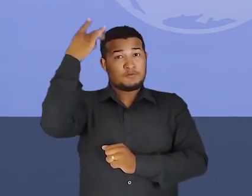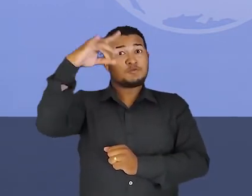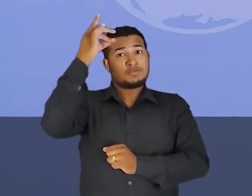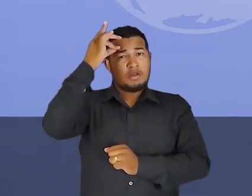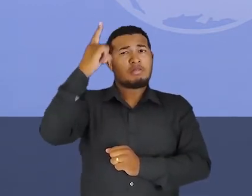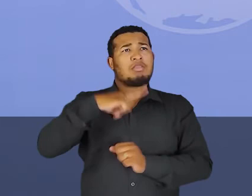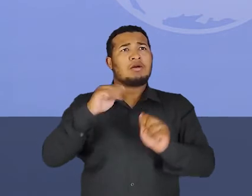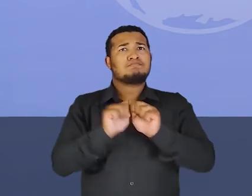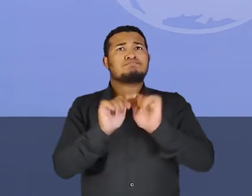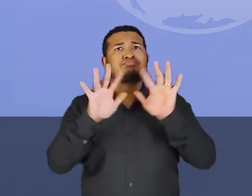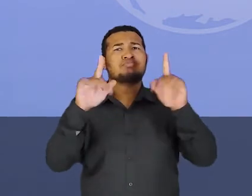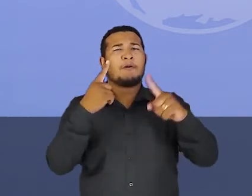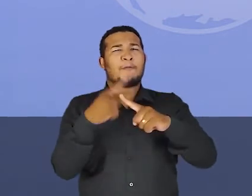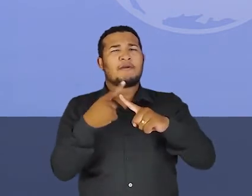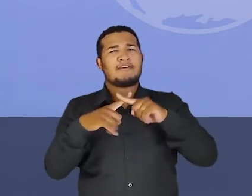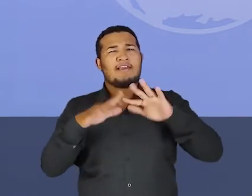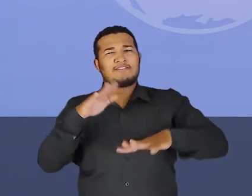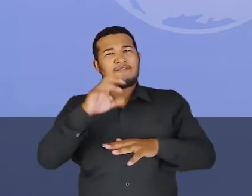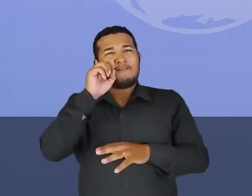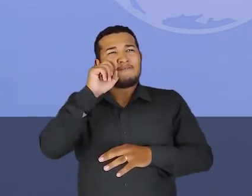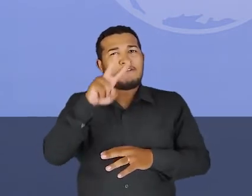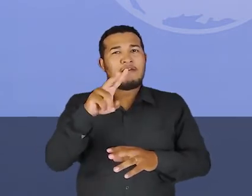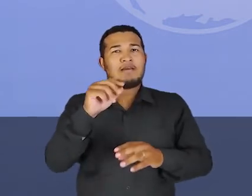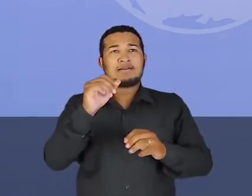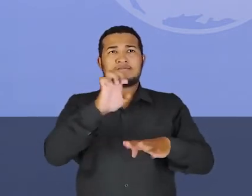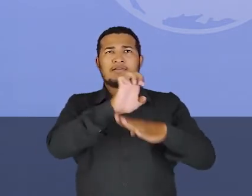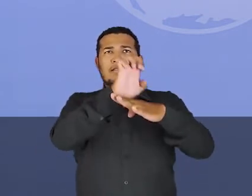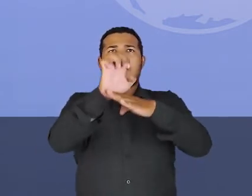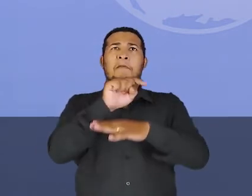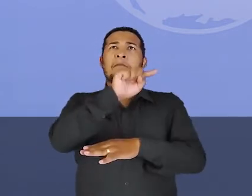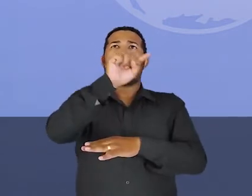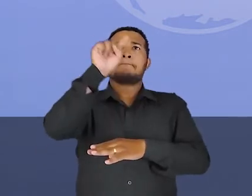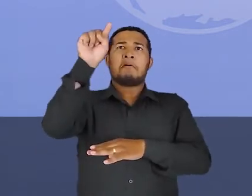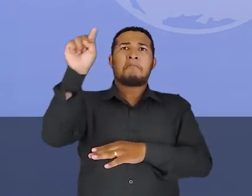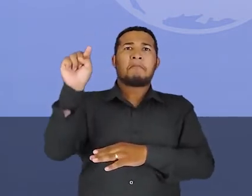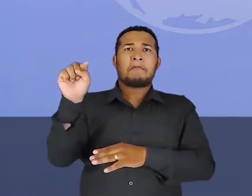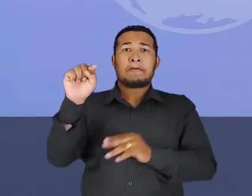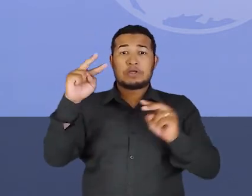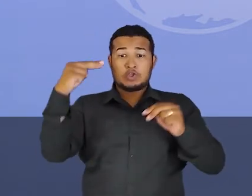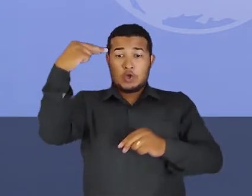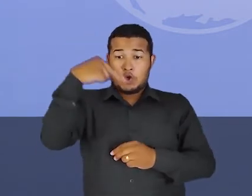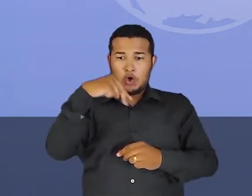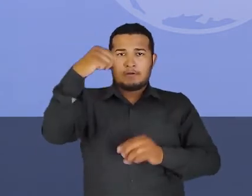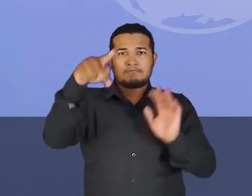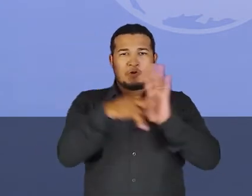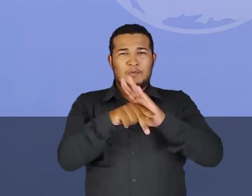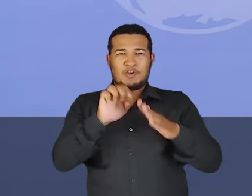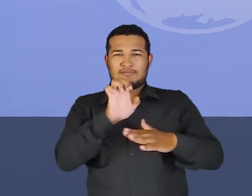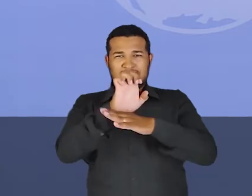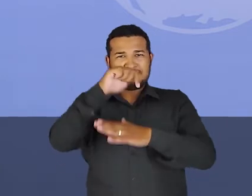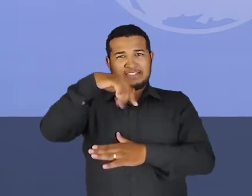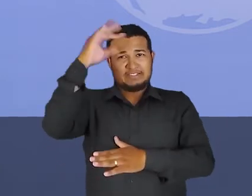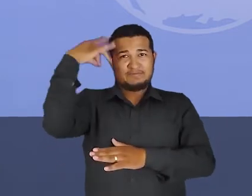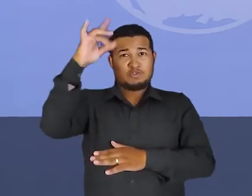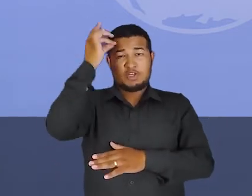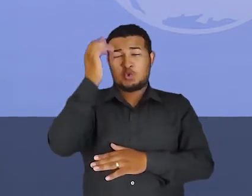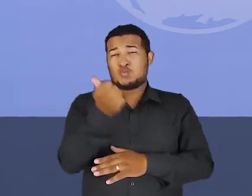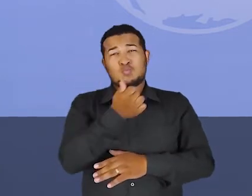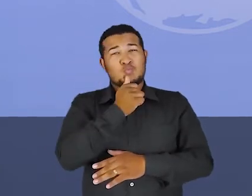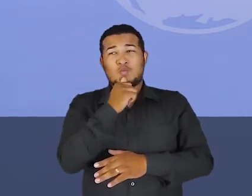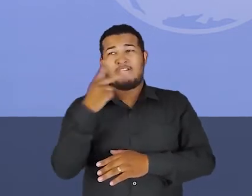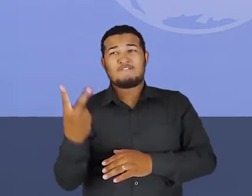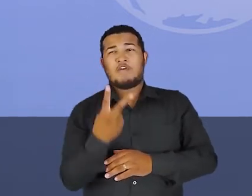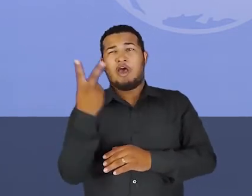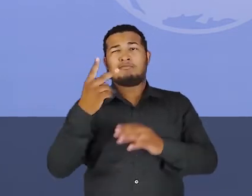Porque muitas vezes nós observamos os outros estados, né, e não damos a devida importância e o valor devido